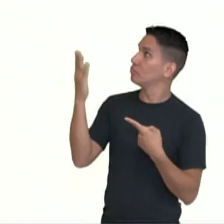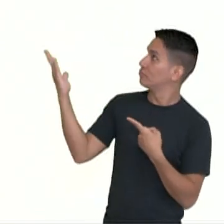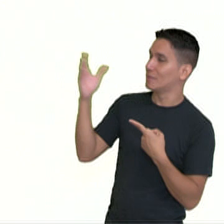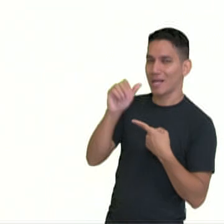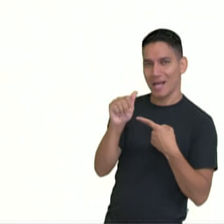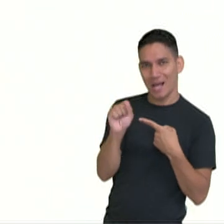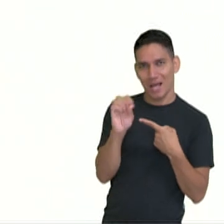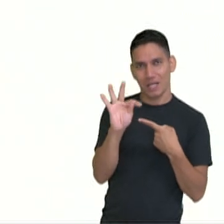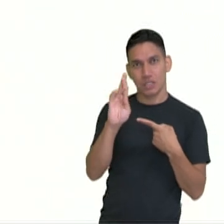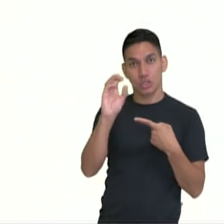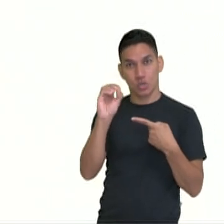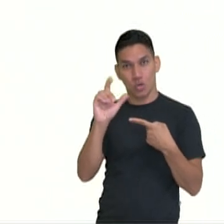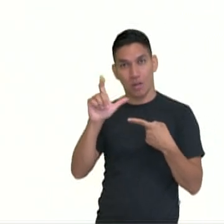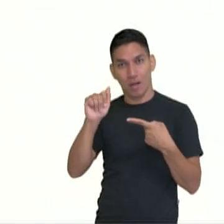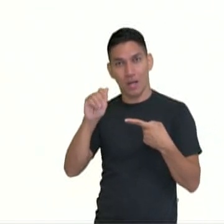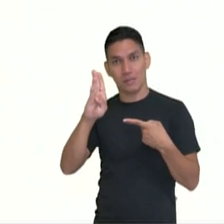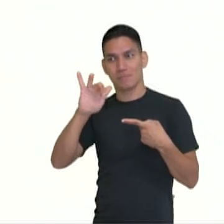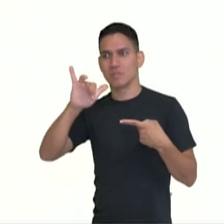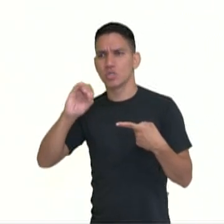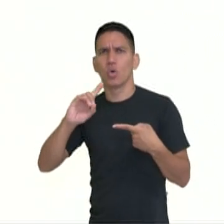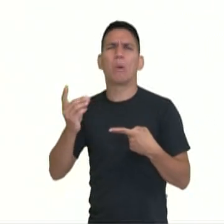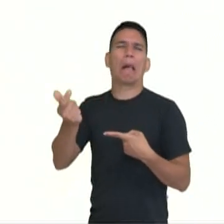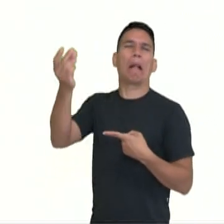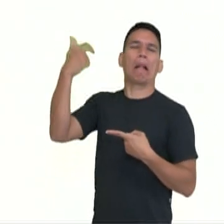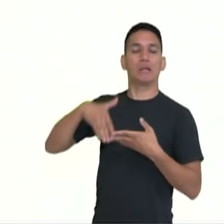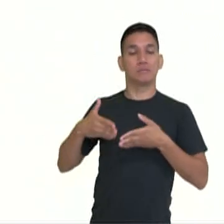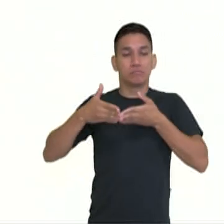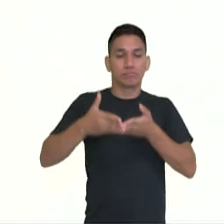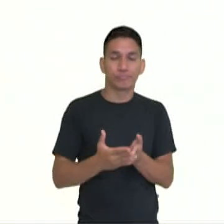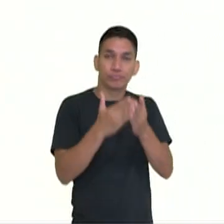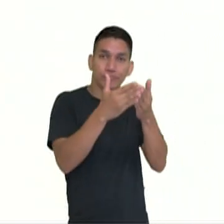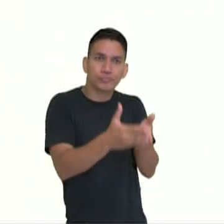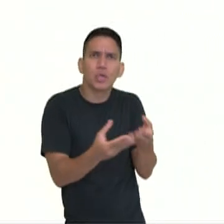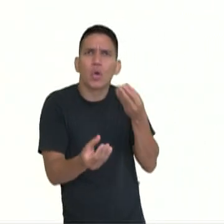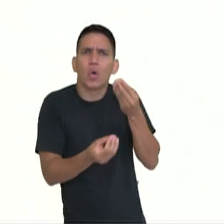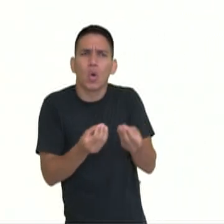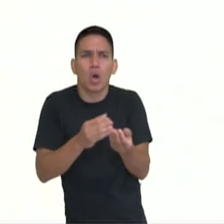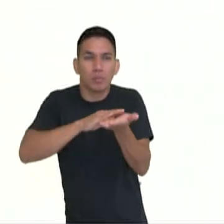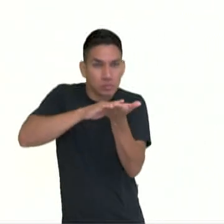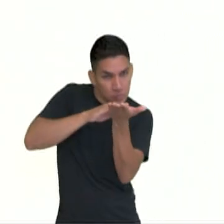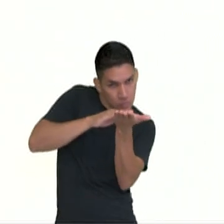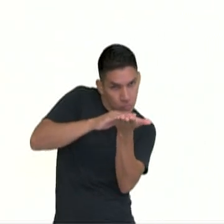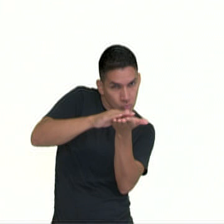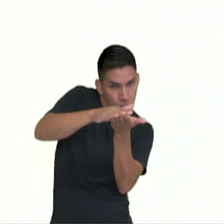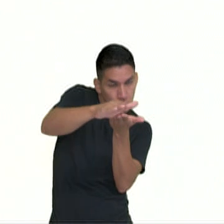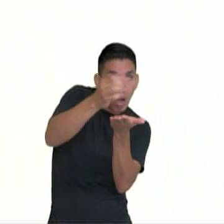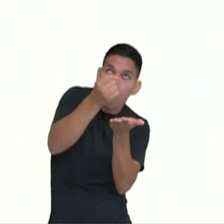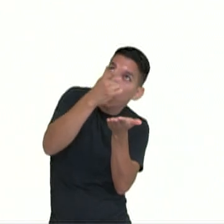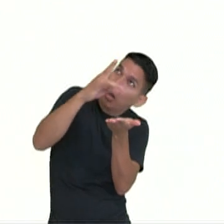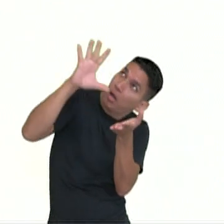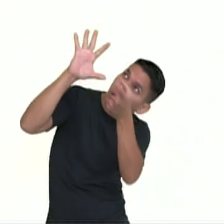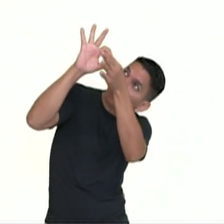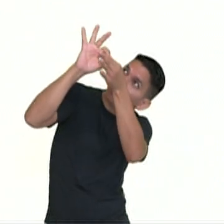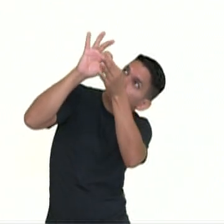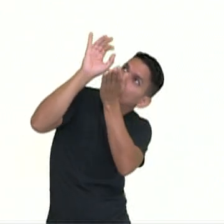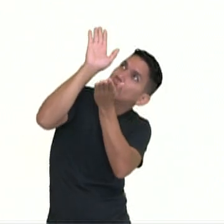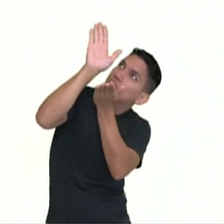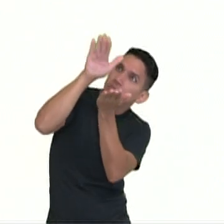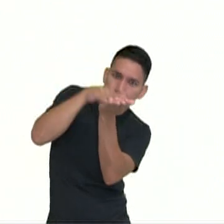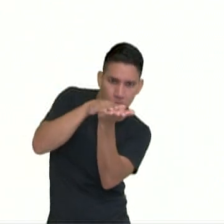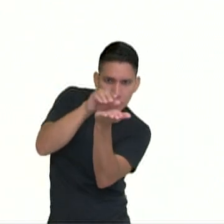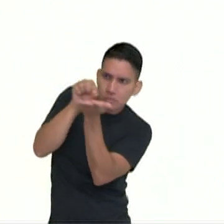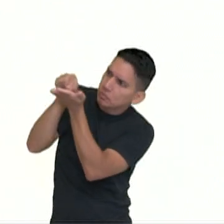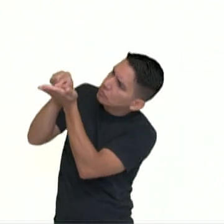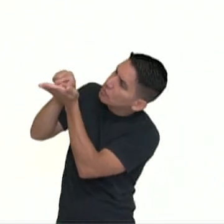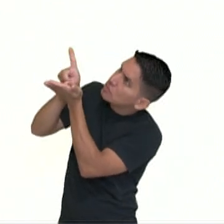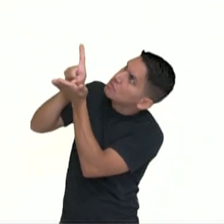na antiguidade pelos navegadores, observando a partir da linha do horizonte alguns astros e marcando algumas medidas,